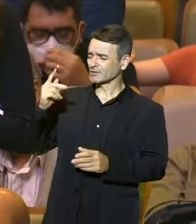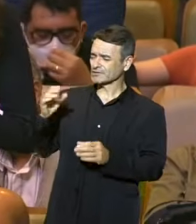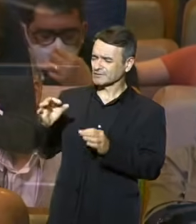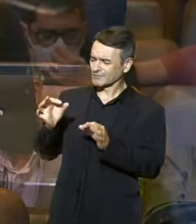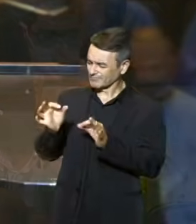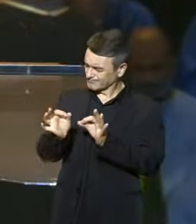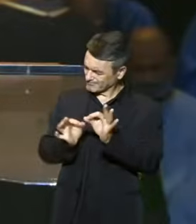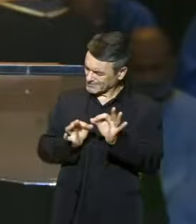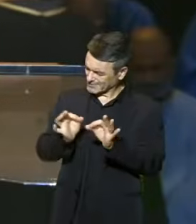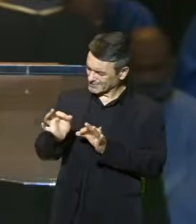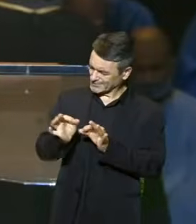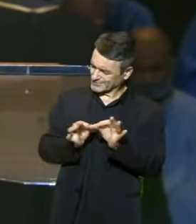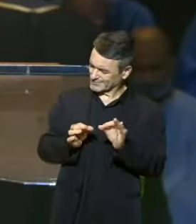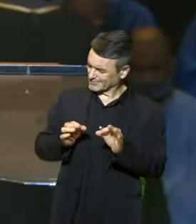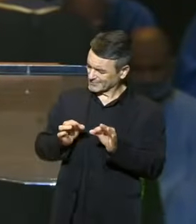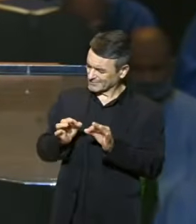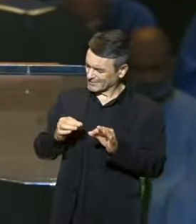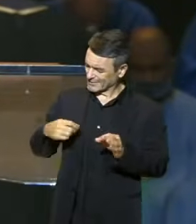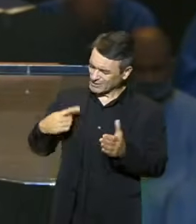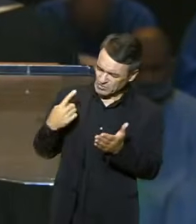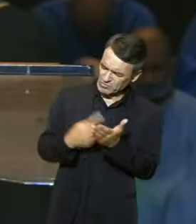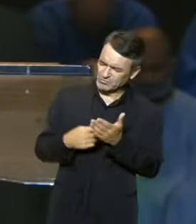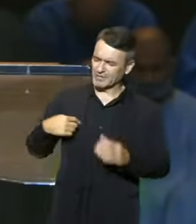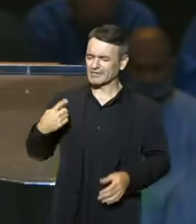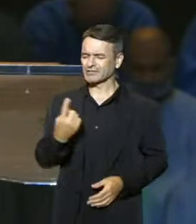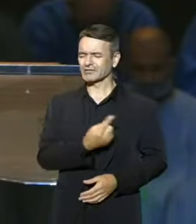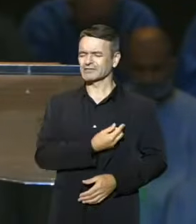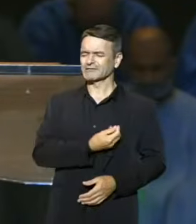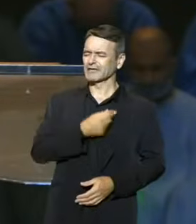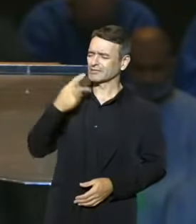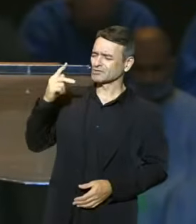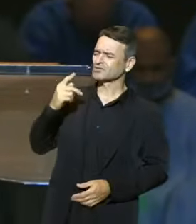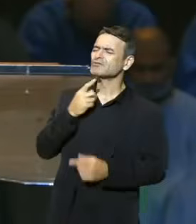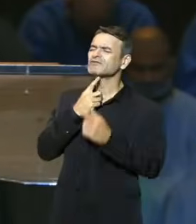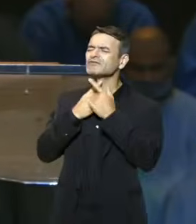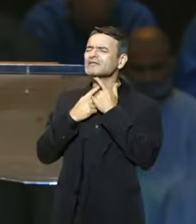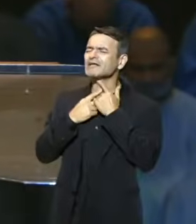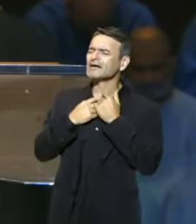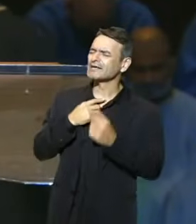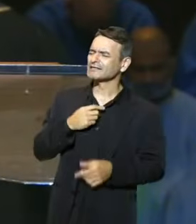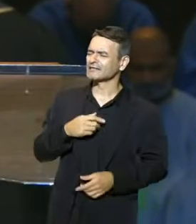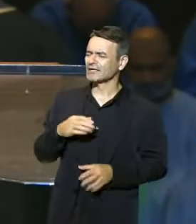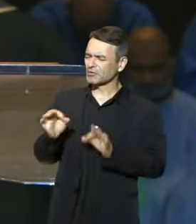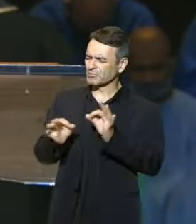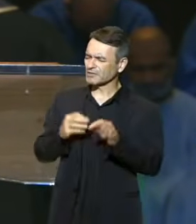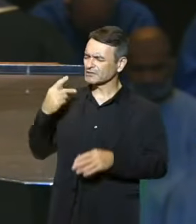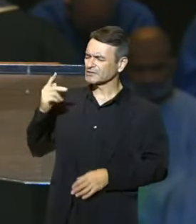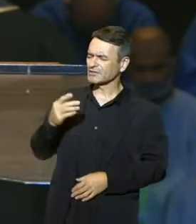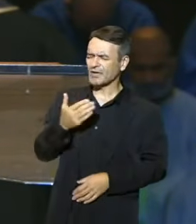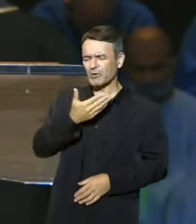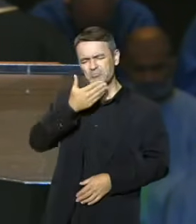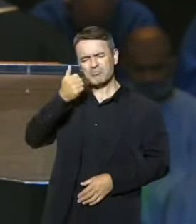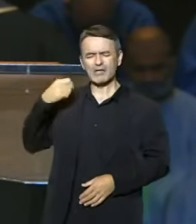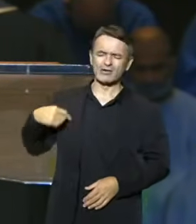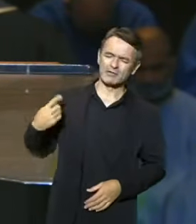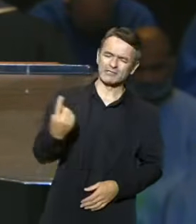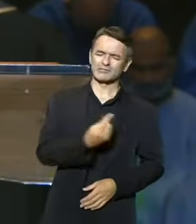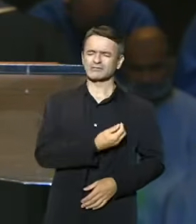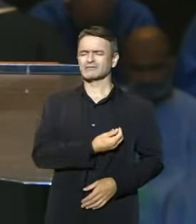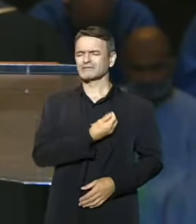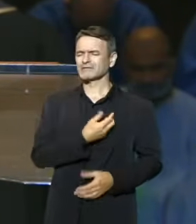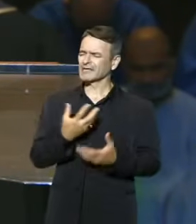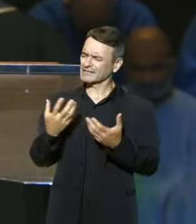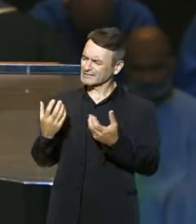se estabeleça, porque a tua vontade, o teu plano é o melhor para a nossa vida. Recebe a